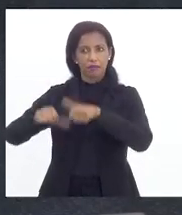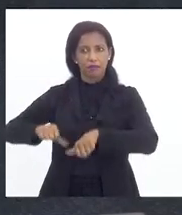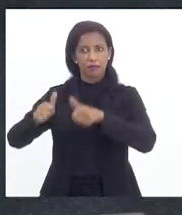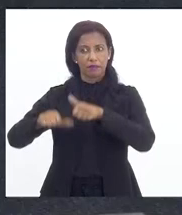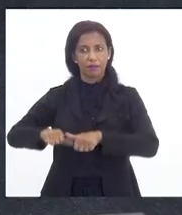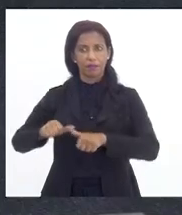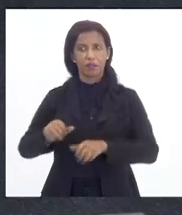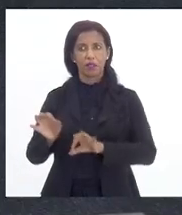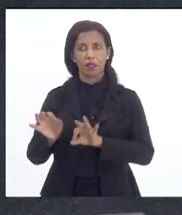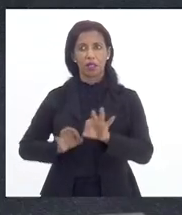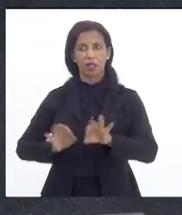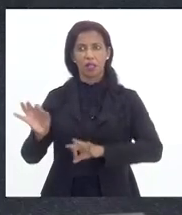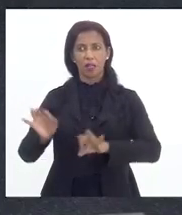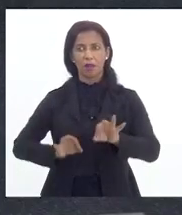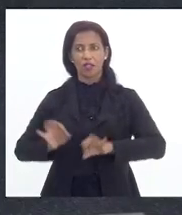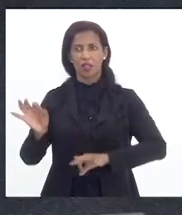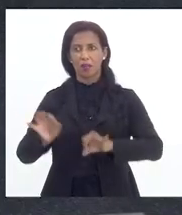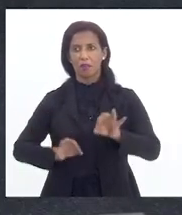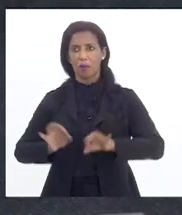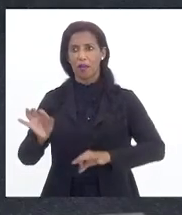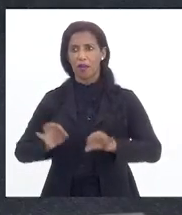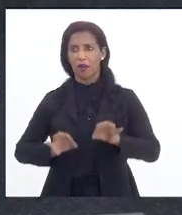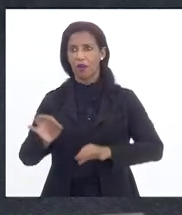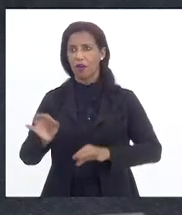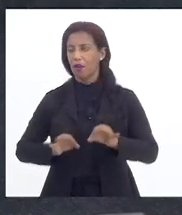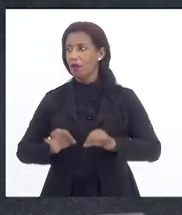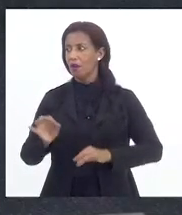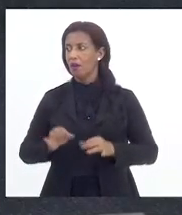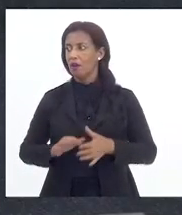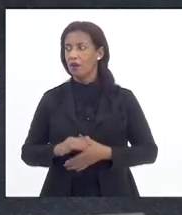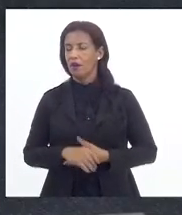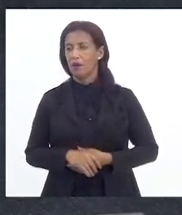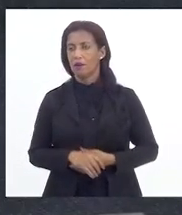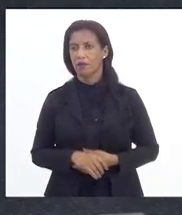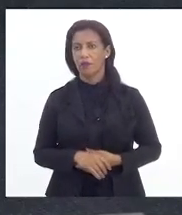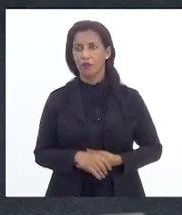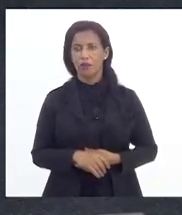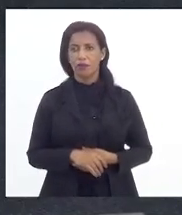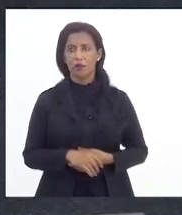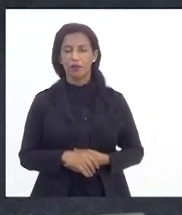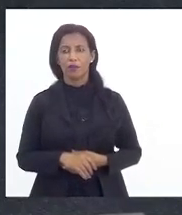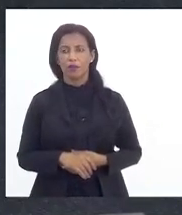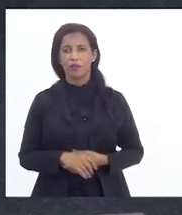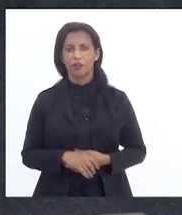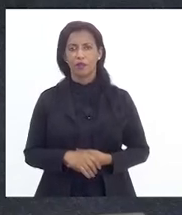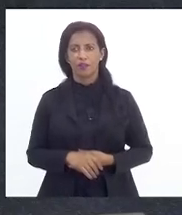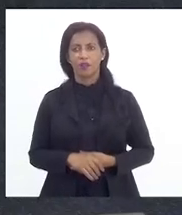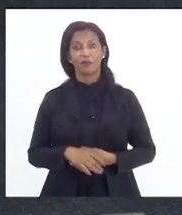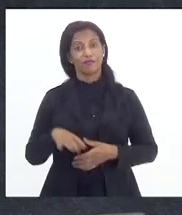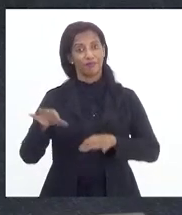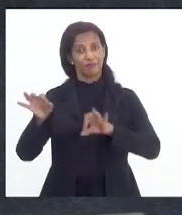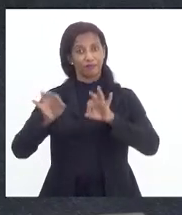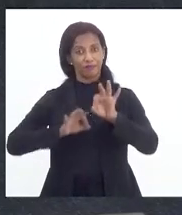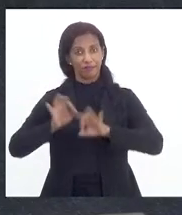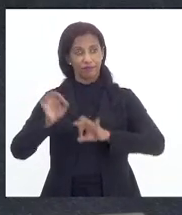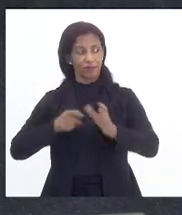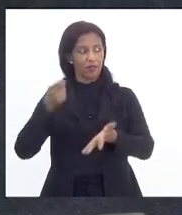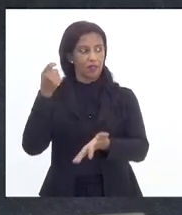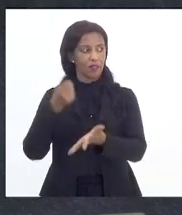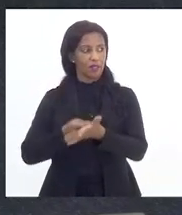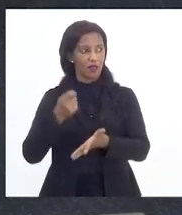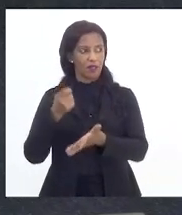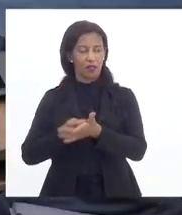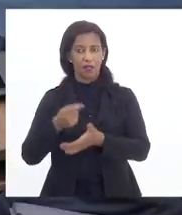de modo que seu governo reclamou alguns que de modo a garantir